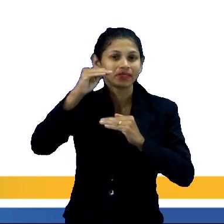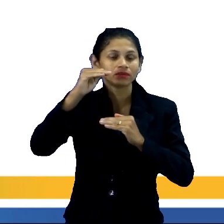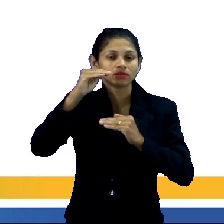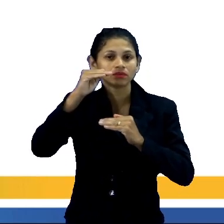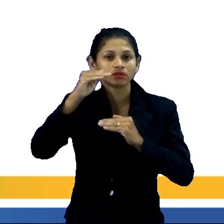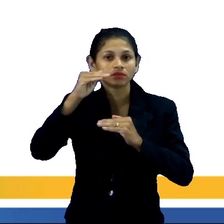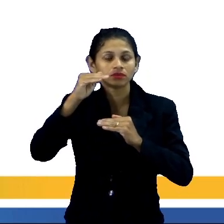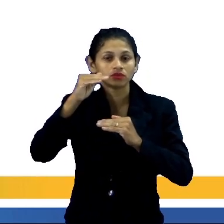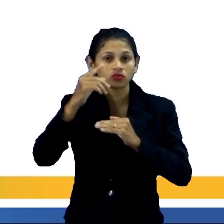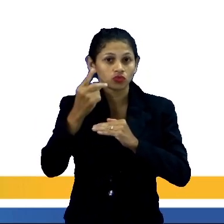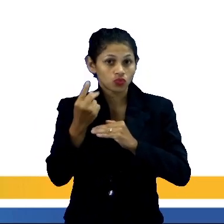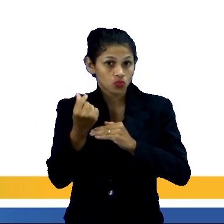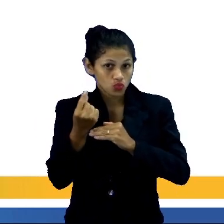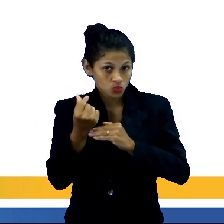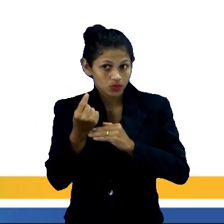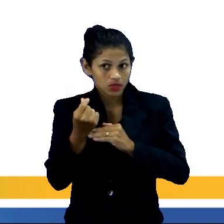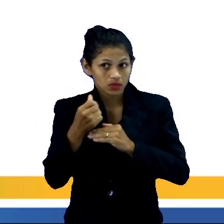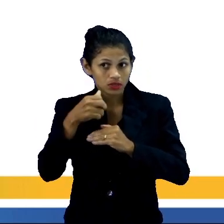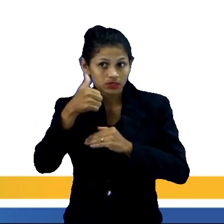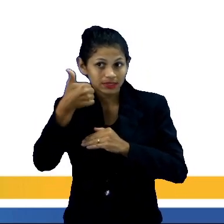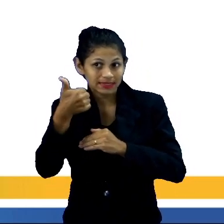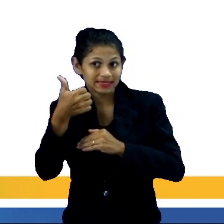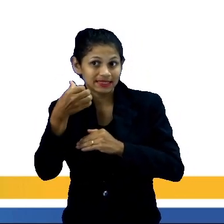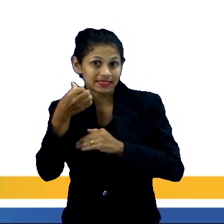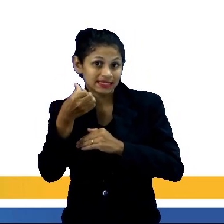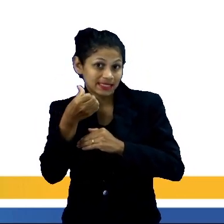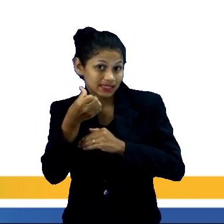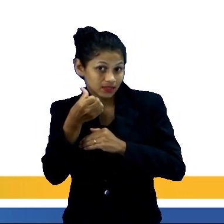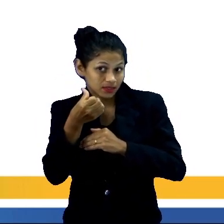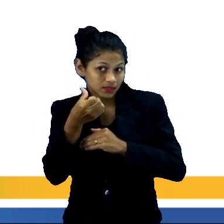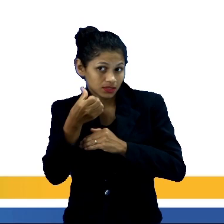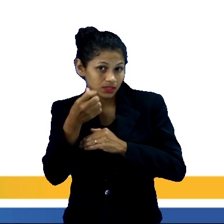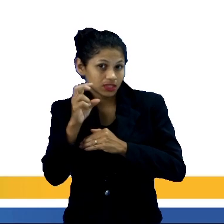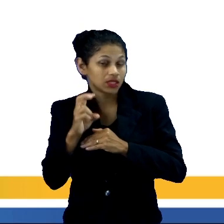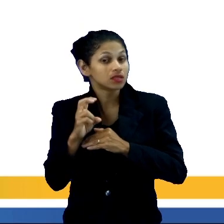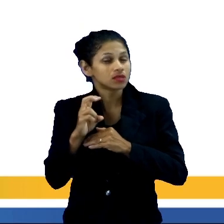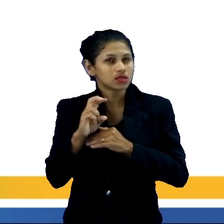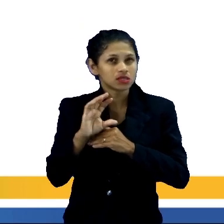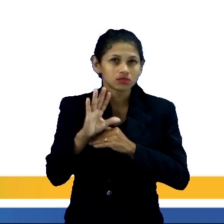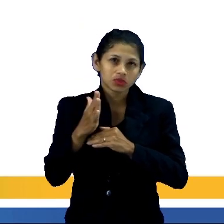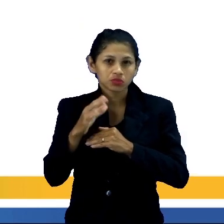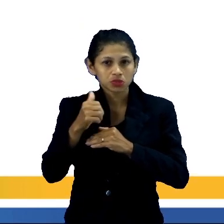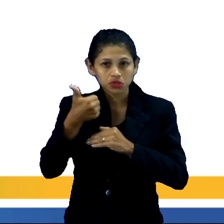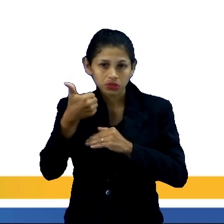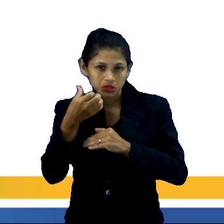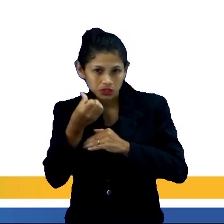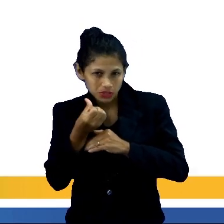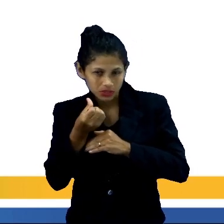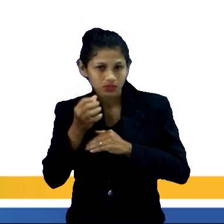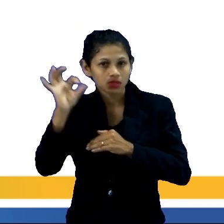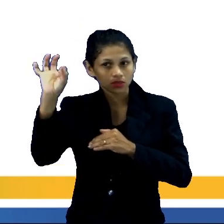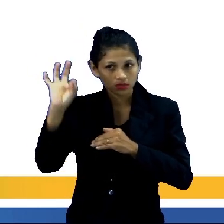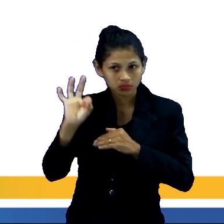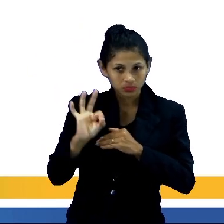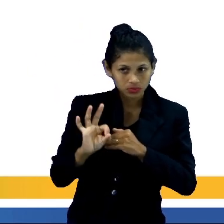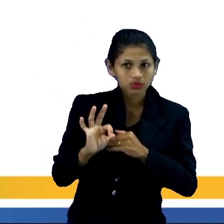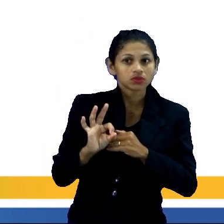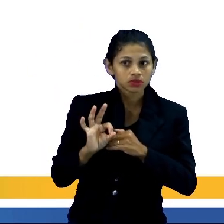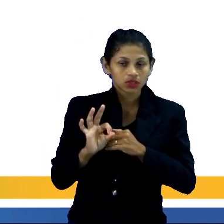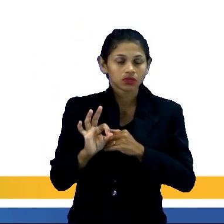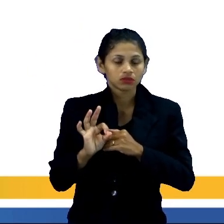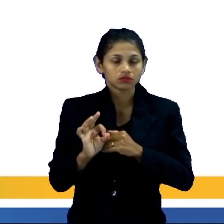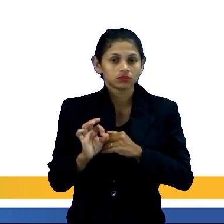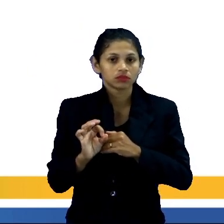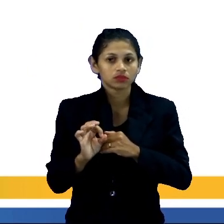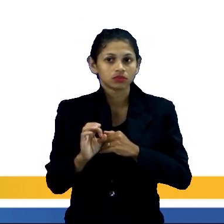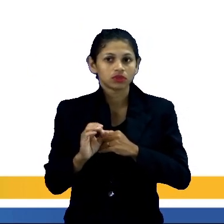e 16%, respectivamente. Essa tarifa, ela dificultava a importação comercial e